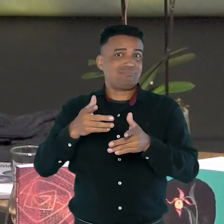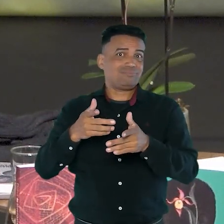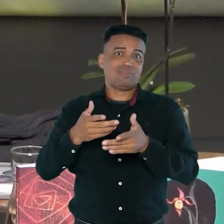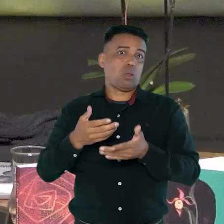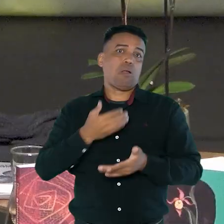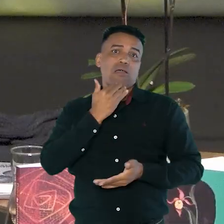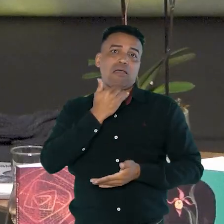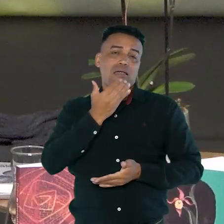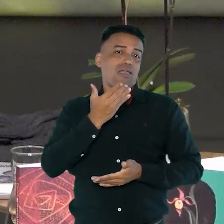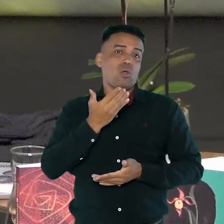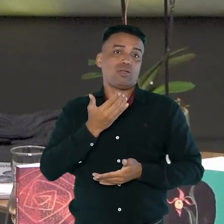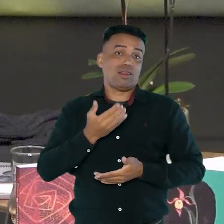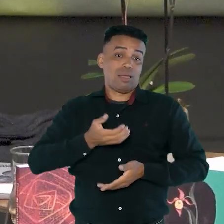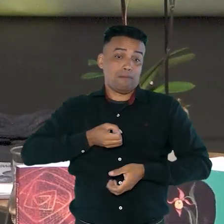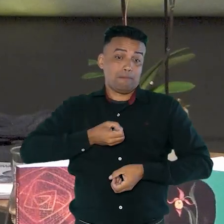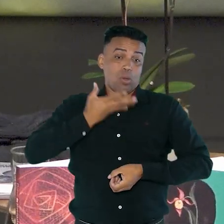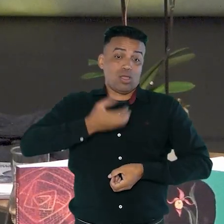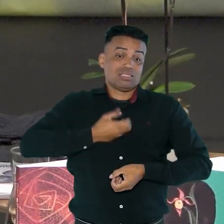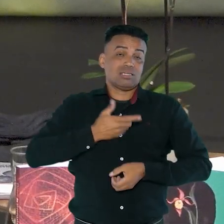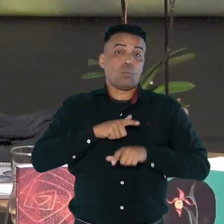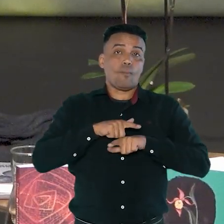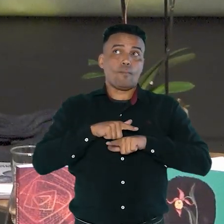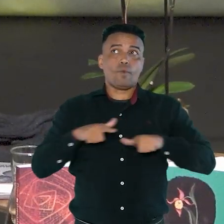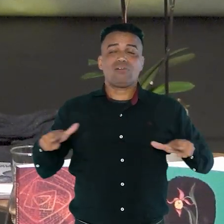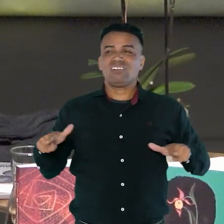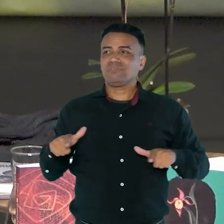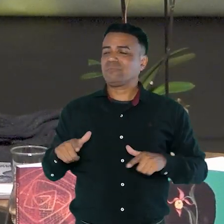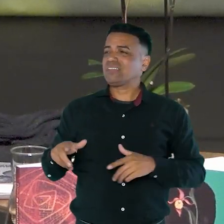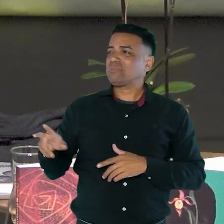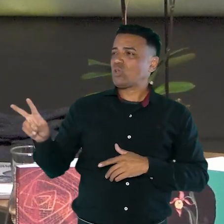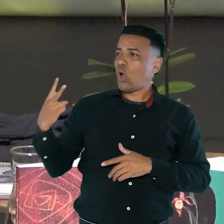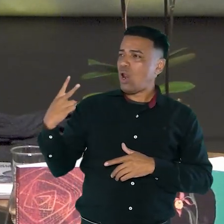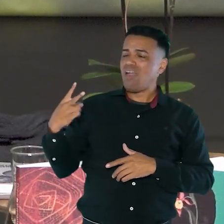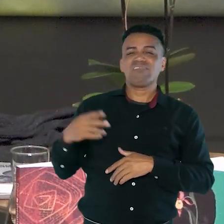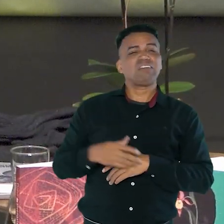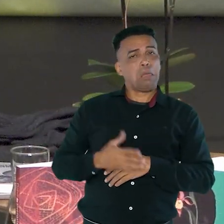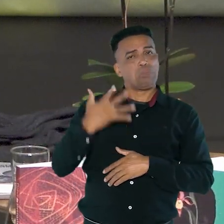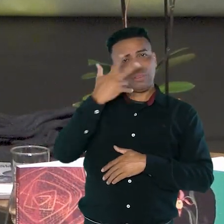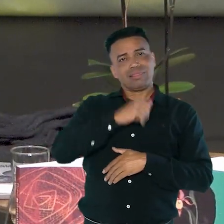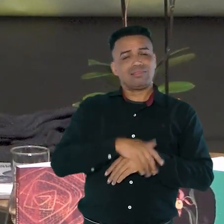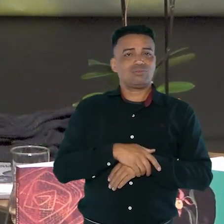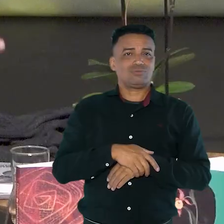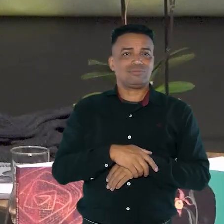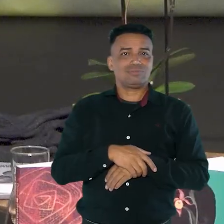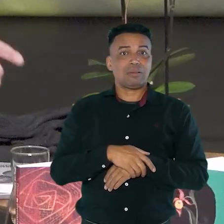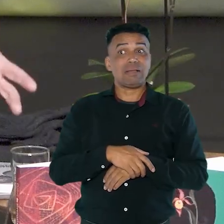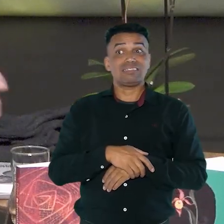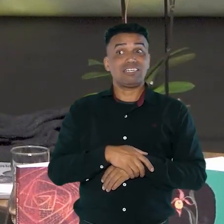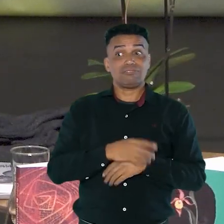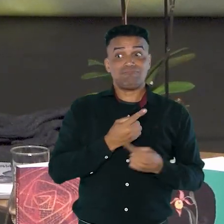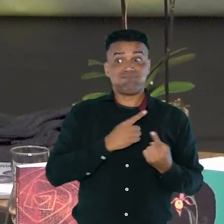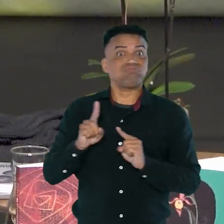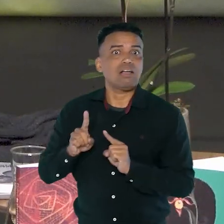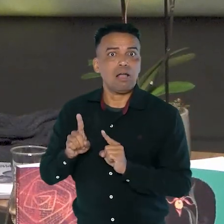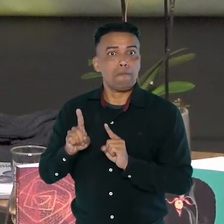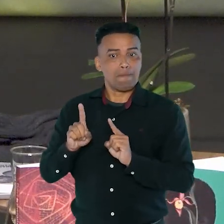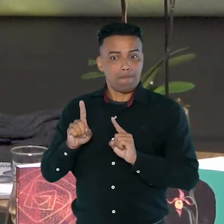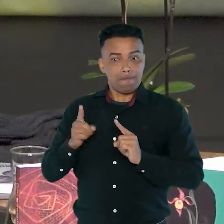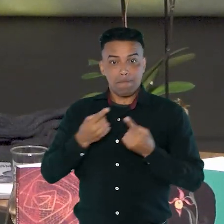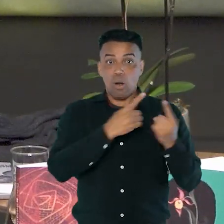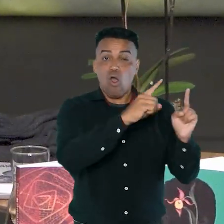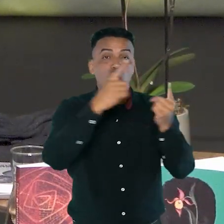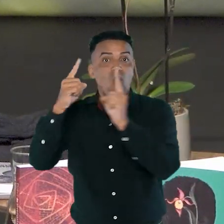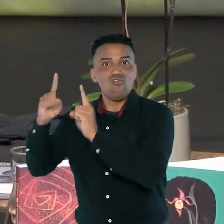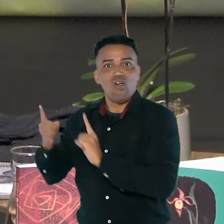vazio. Que as pessoas olhassem e falassem: é bonito. Mas que causasse essa estranheza nas